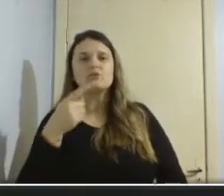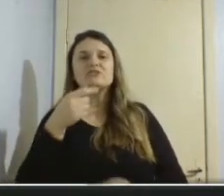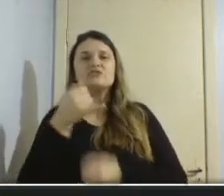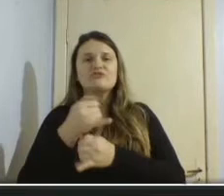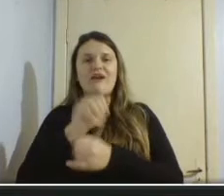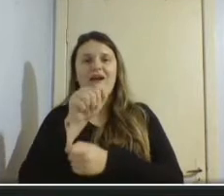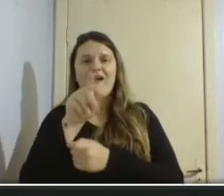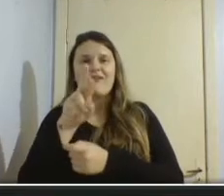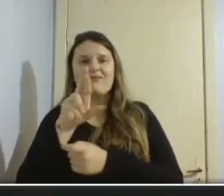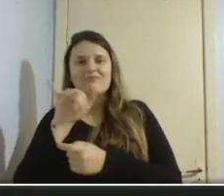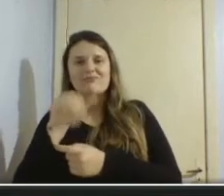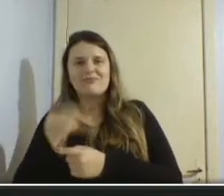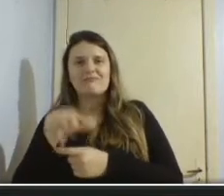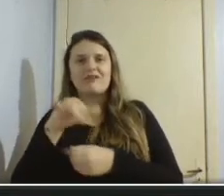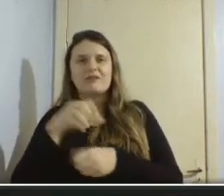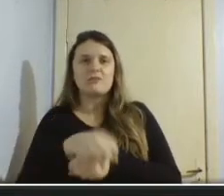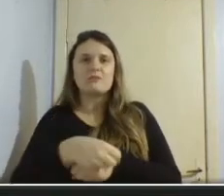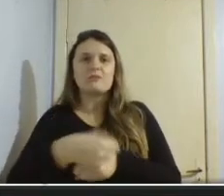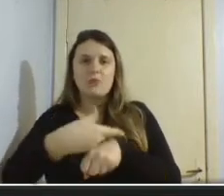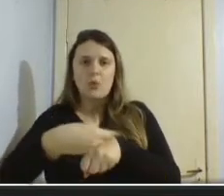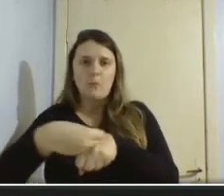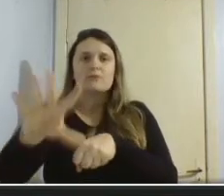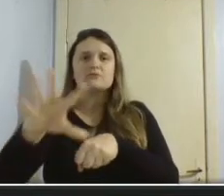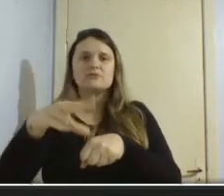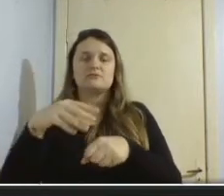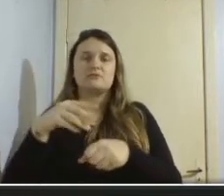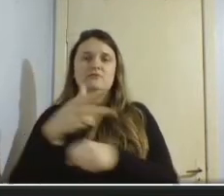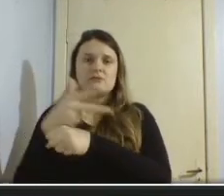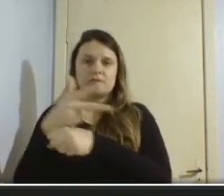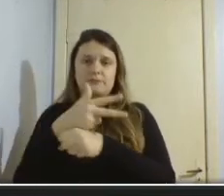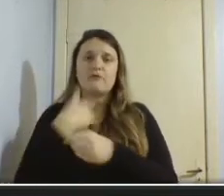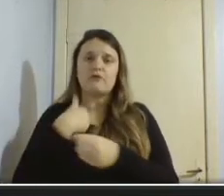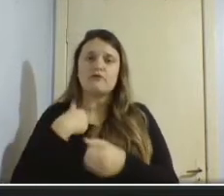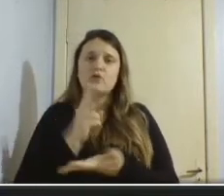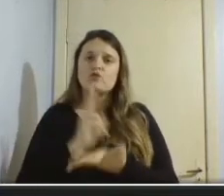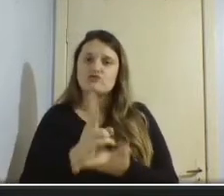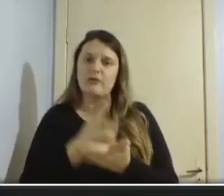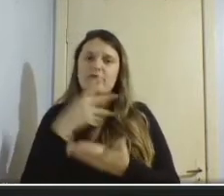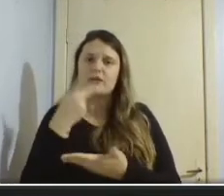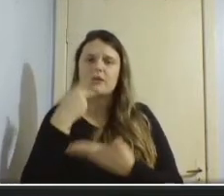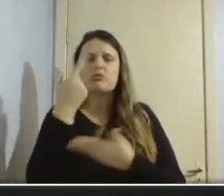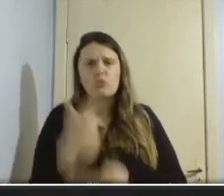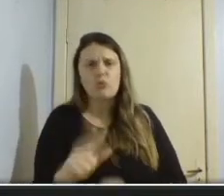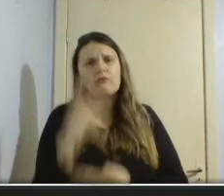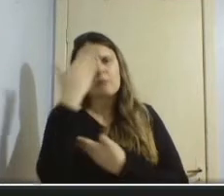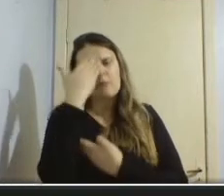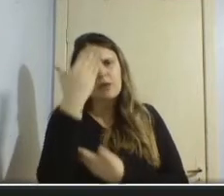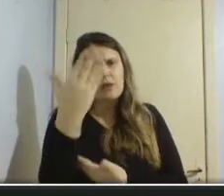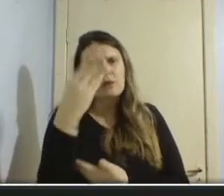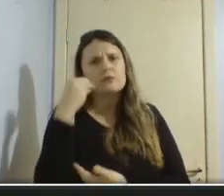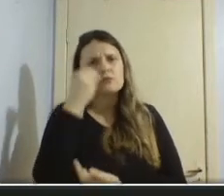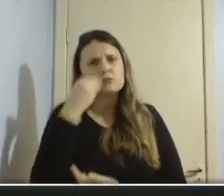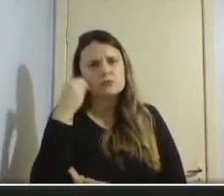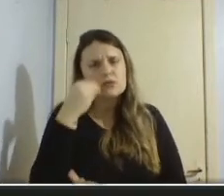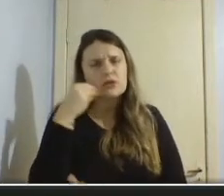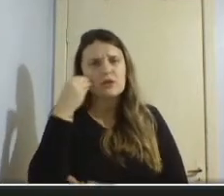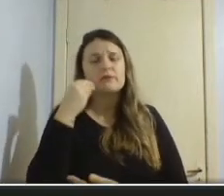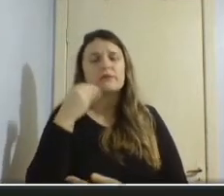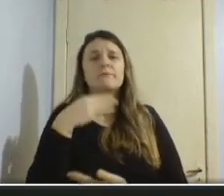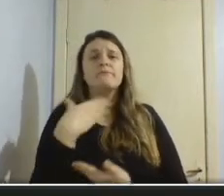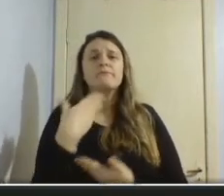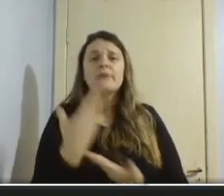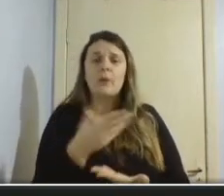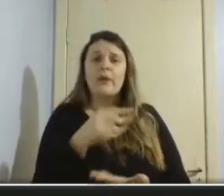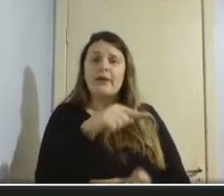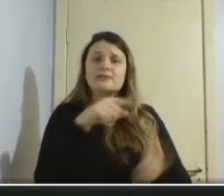Eu vou, então, dar sequência aqui na minha apresentação. Mais uma vez, obrigado pela oportunidade. Essa lei, esse projeto de